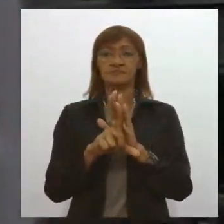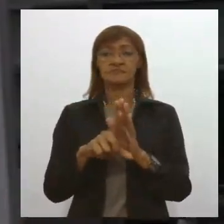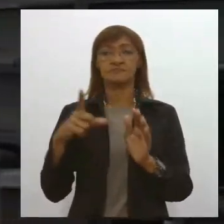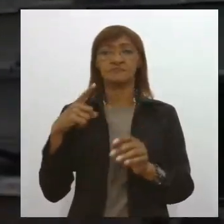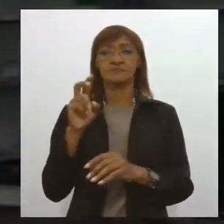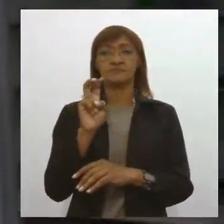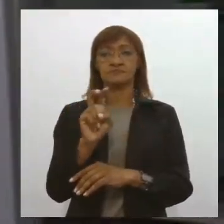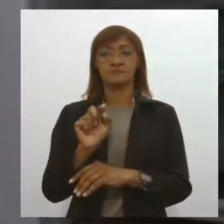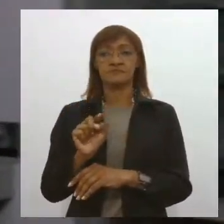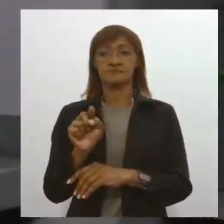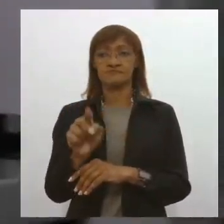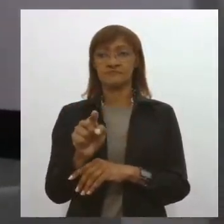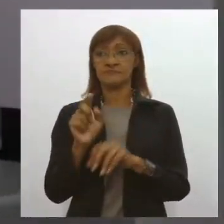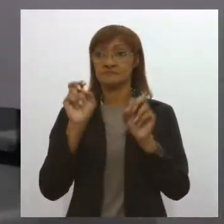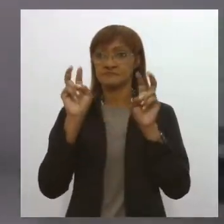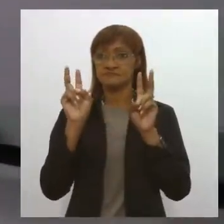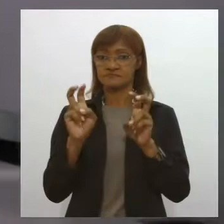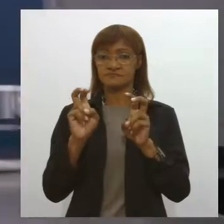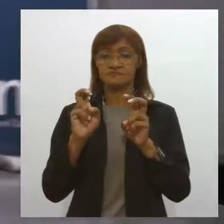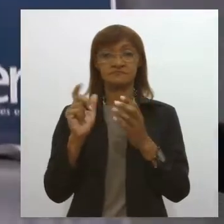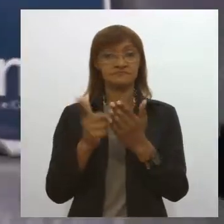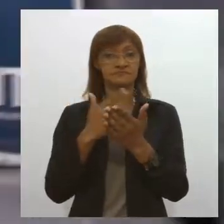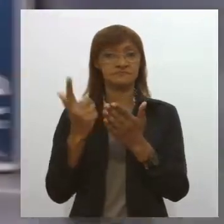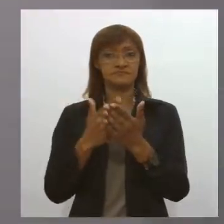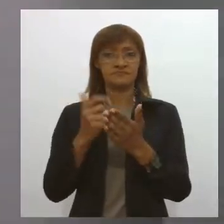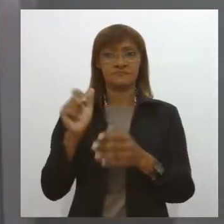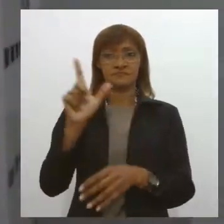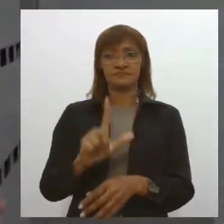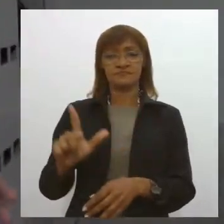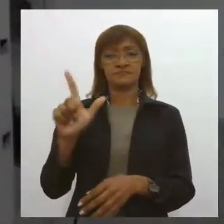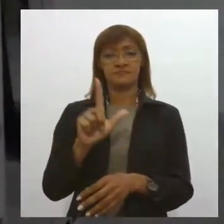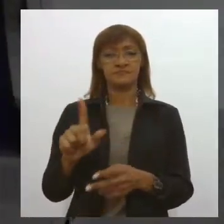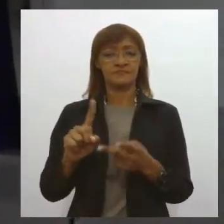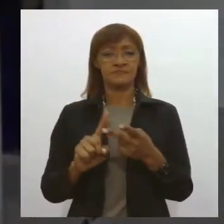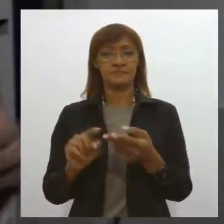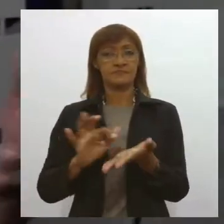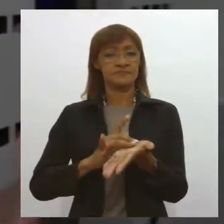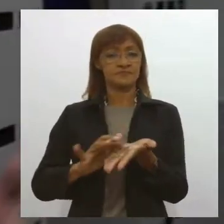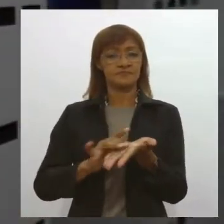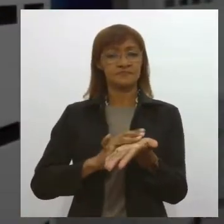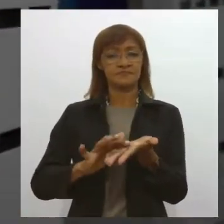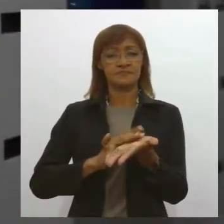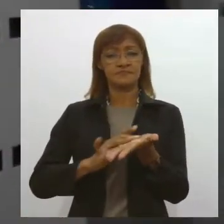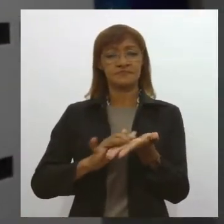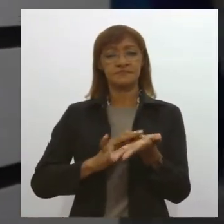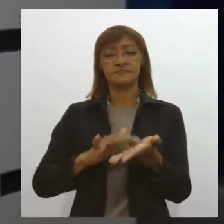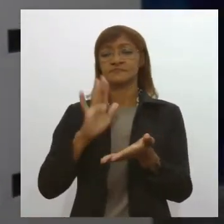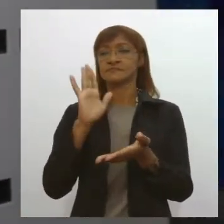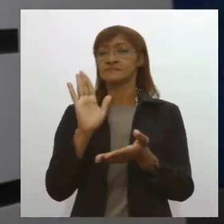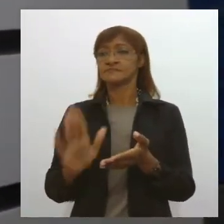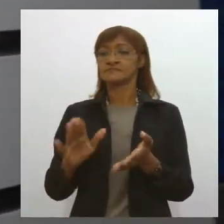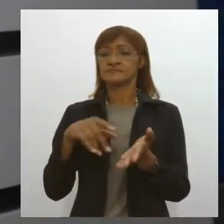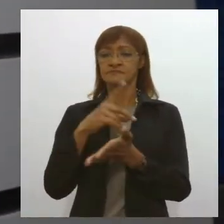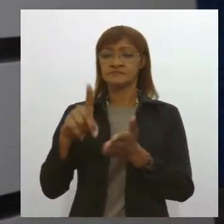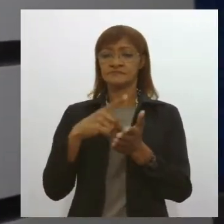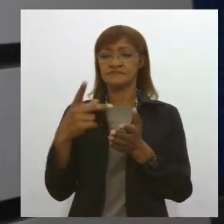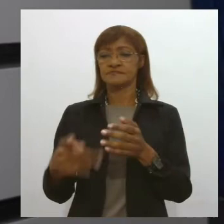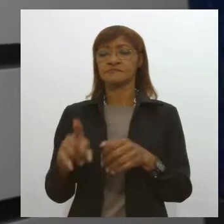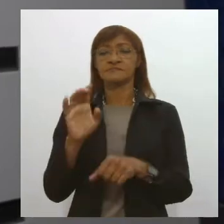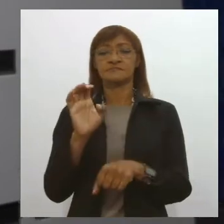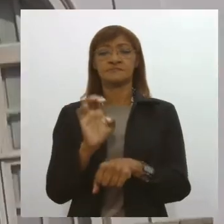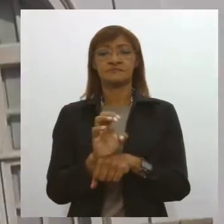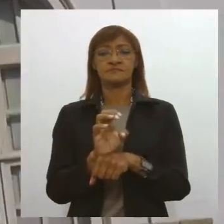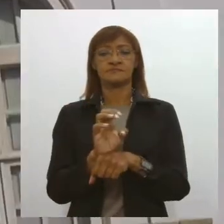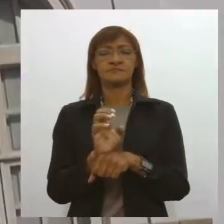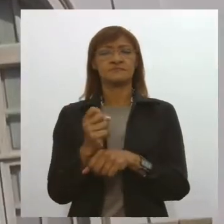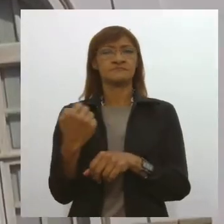mil títulos, entre eles obras literárias, em braille, exemplares do Diário Oficial do Estado e obras